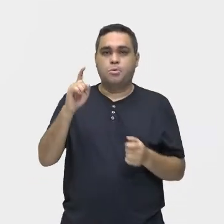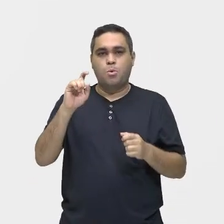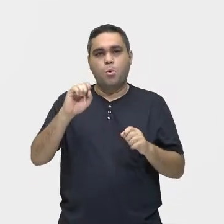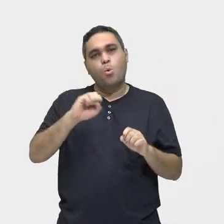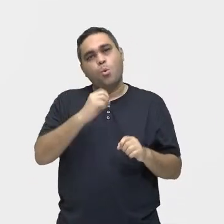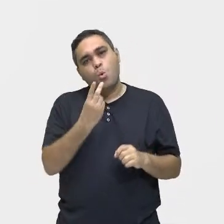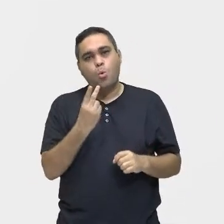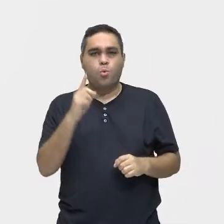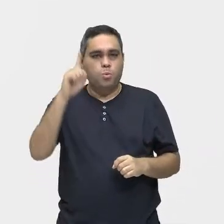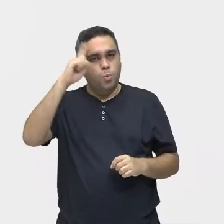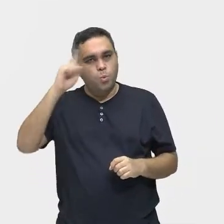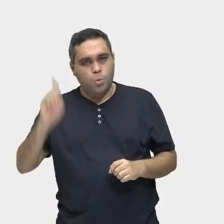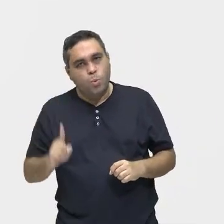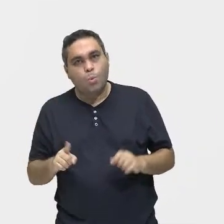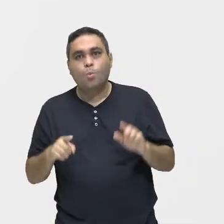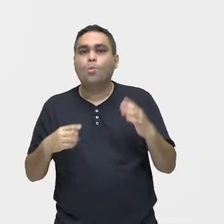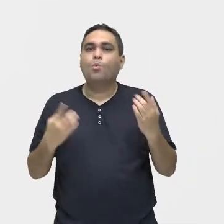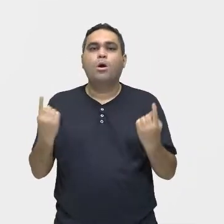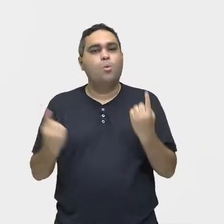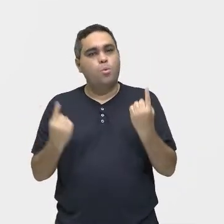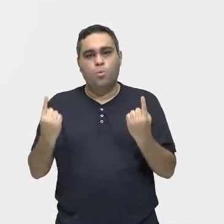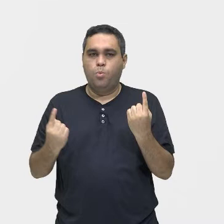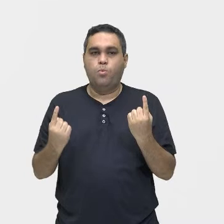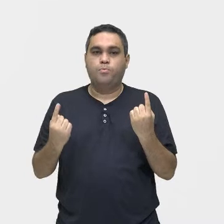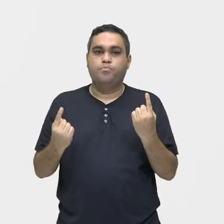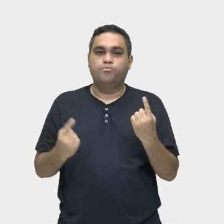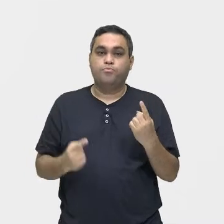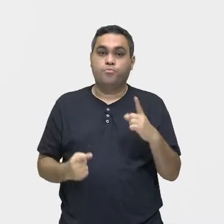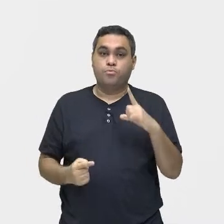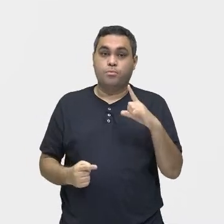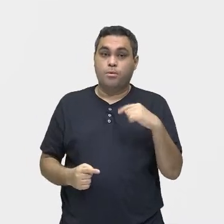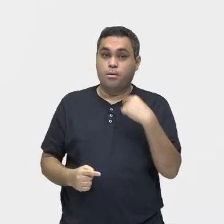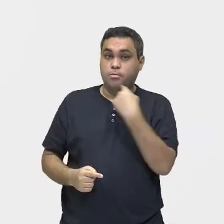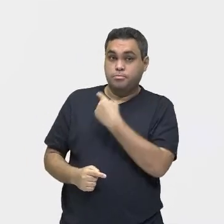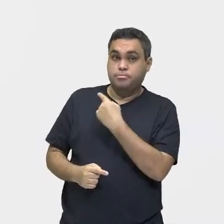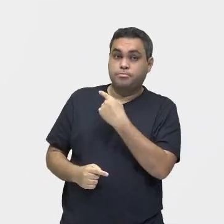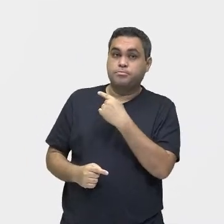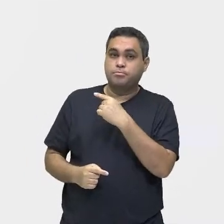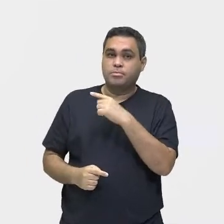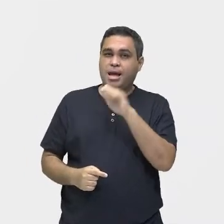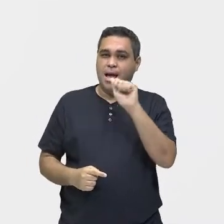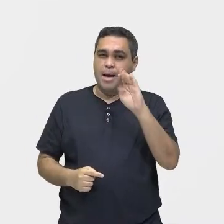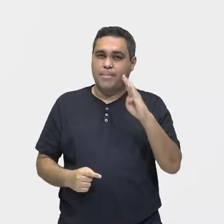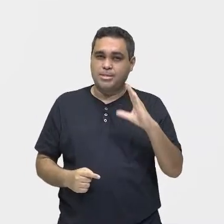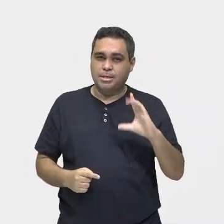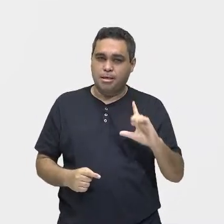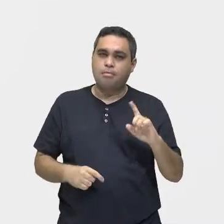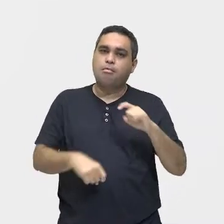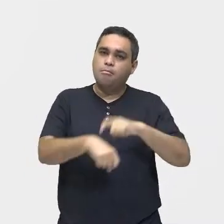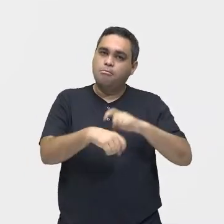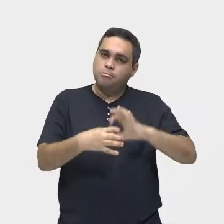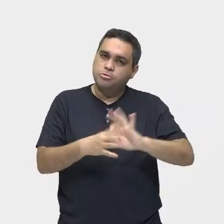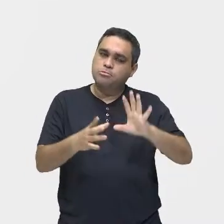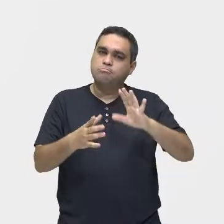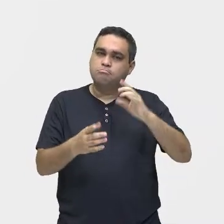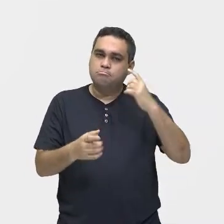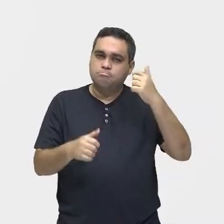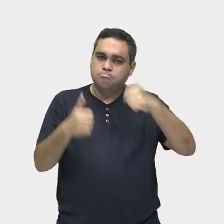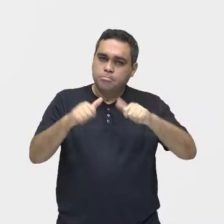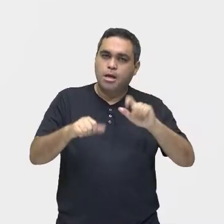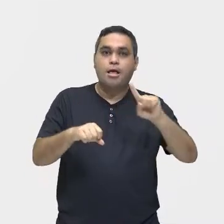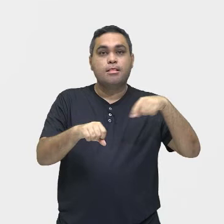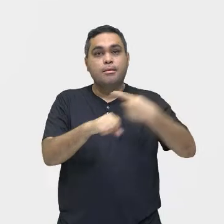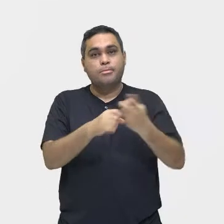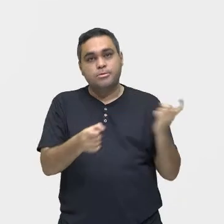qual é o tipo de sujeito. E então vai seguir aí para vocês fazerem, segue uns minutinhos e daqui a pouco eu retorno com vocês